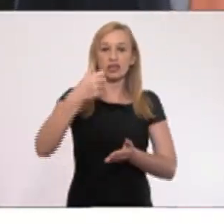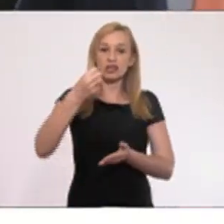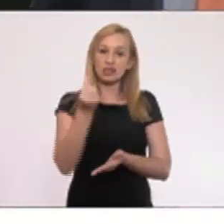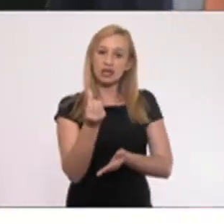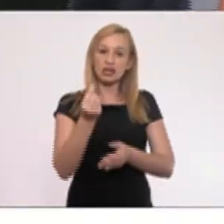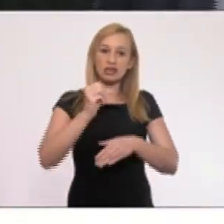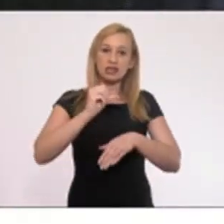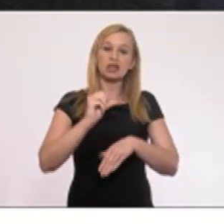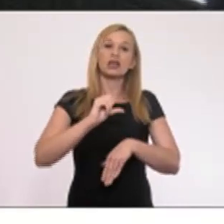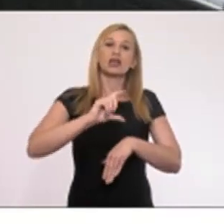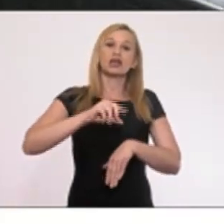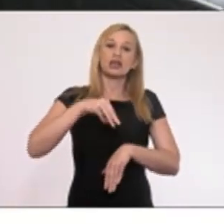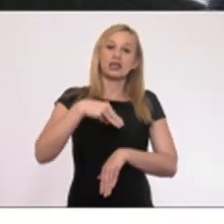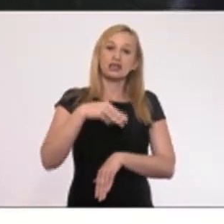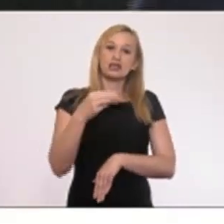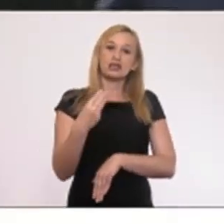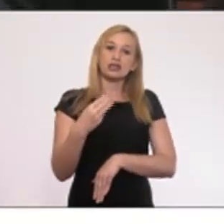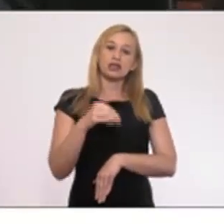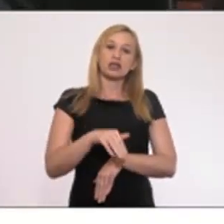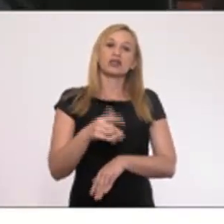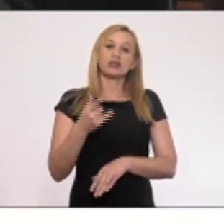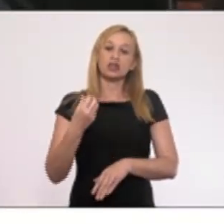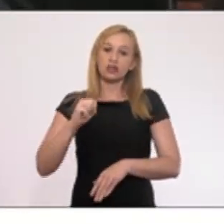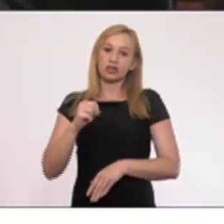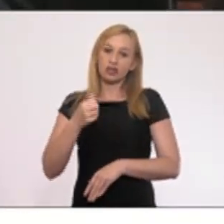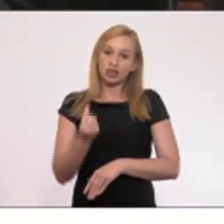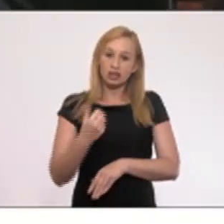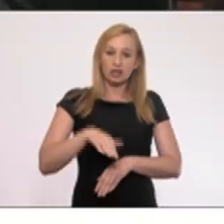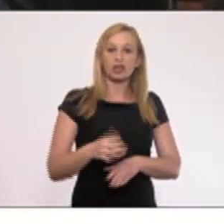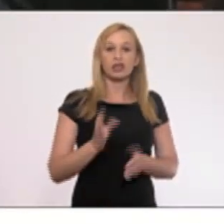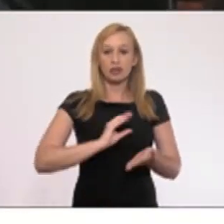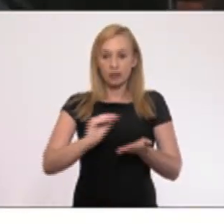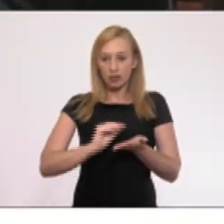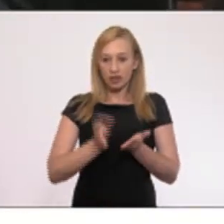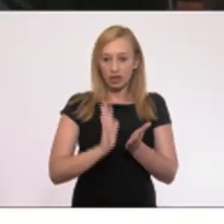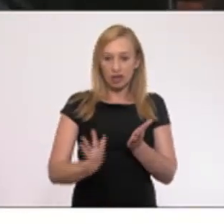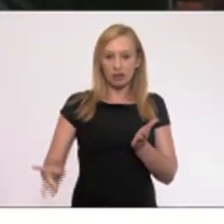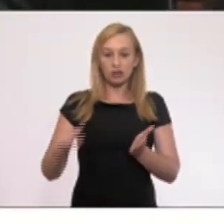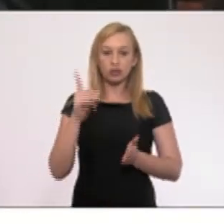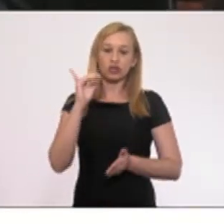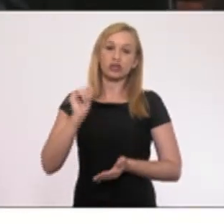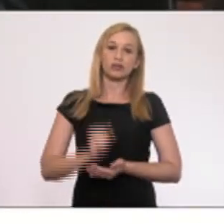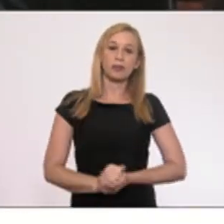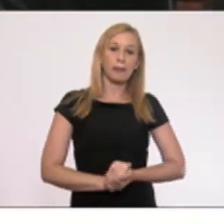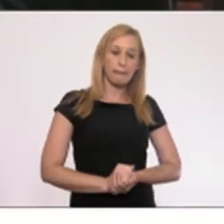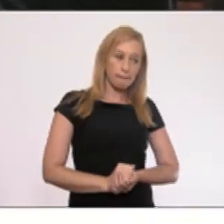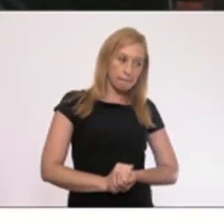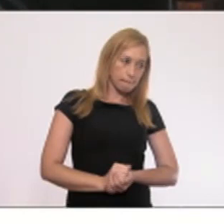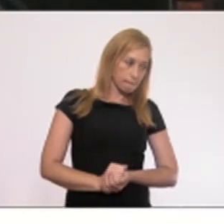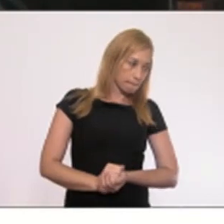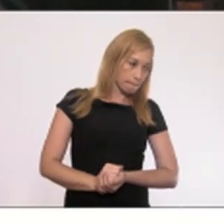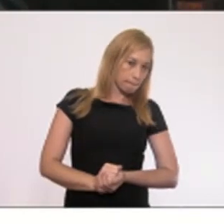16h30, encerrou-se às 18h30. Lida e aprovada a ata, passa-se a ordem do dia. Pela ordem, presidente. Quero